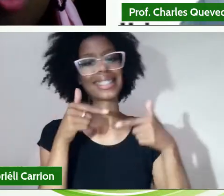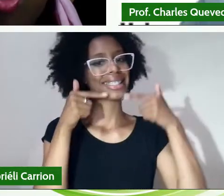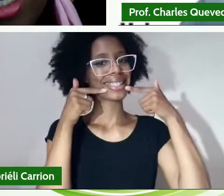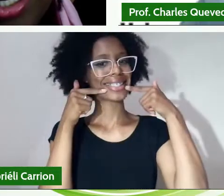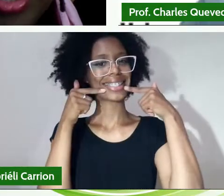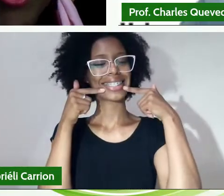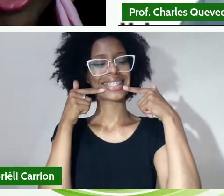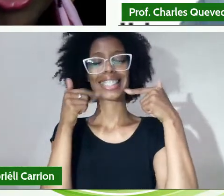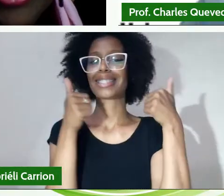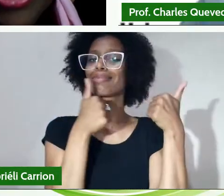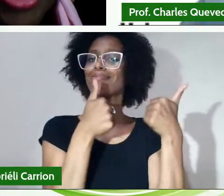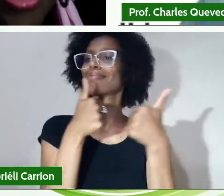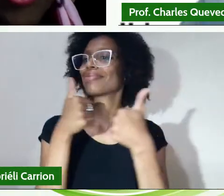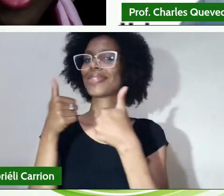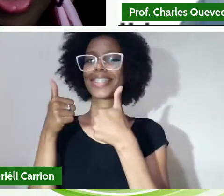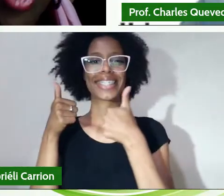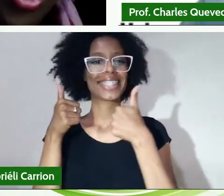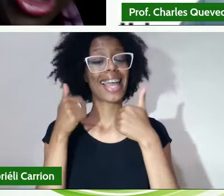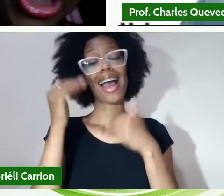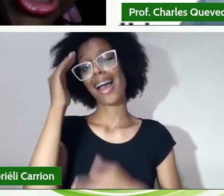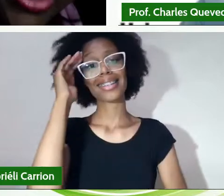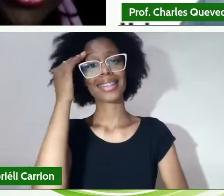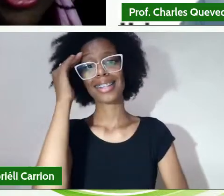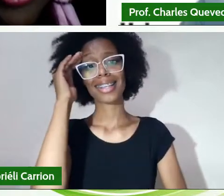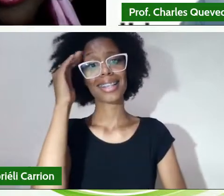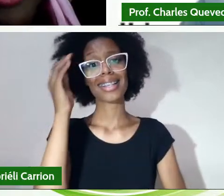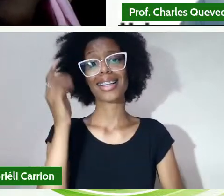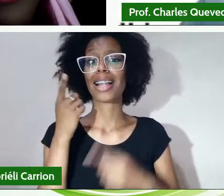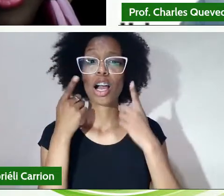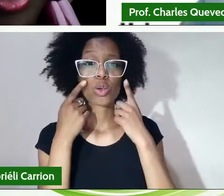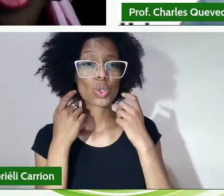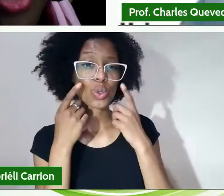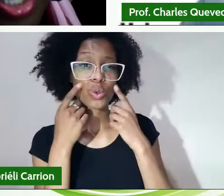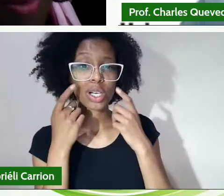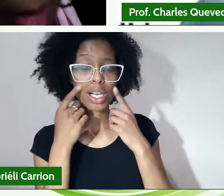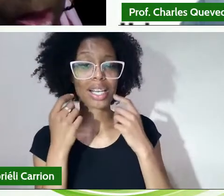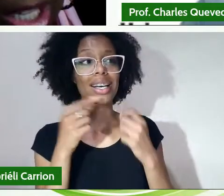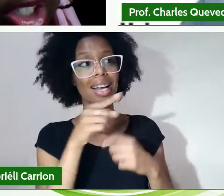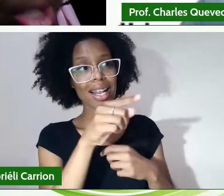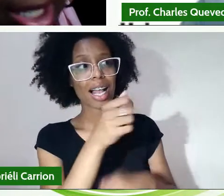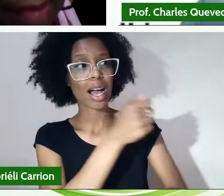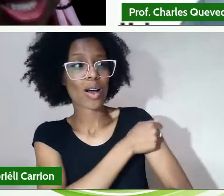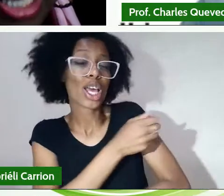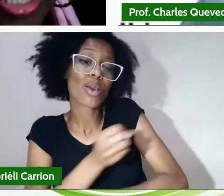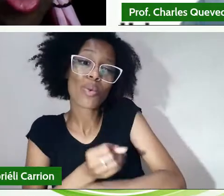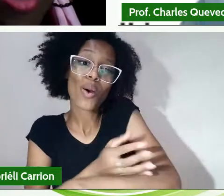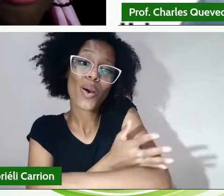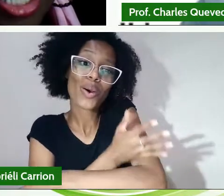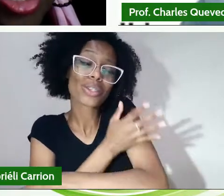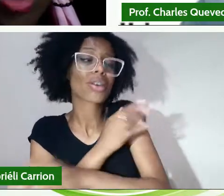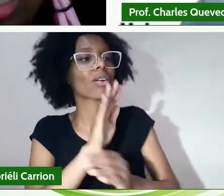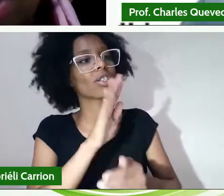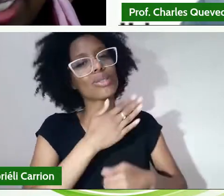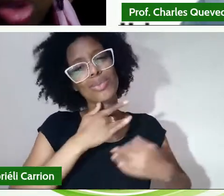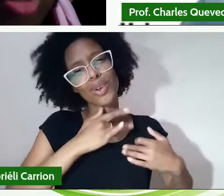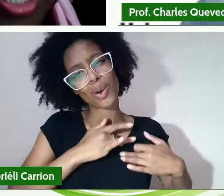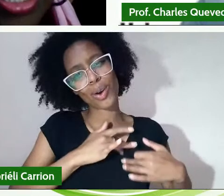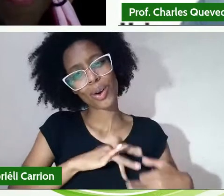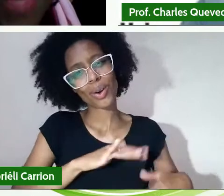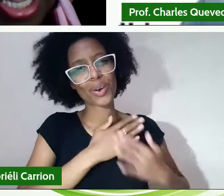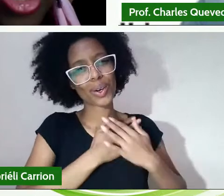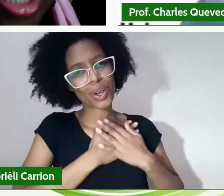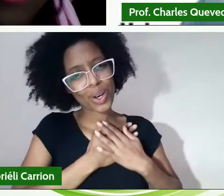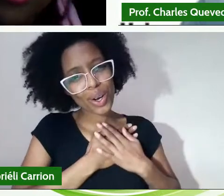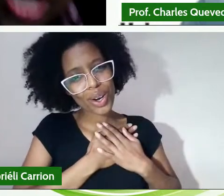empatia como, ah, eu tenho que entender o aluno que está chorando, com emoção. Eu posso agir, eu já até brinquei isso uma vez, eu ajo de